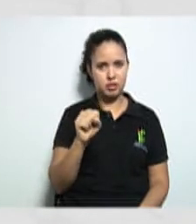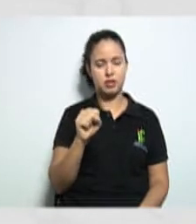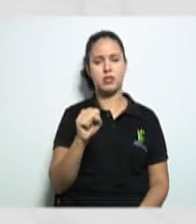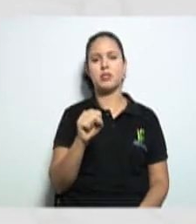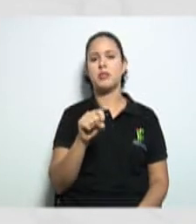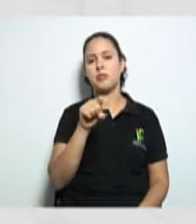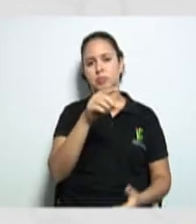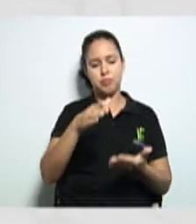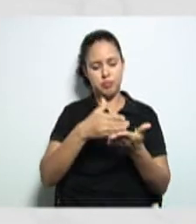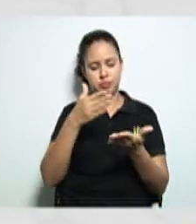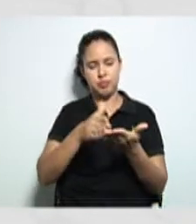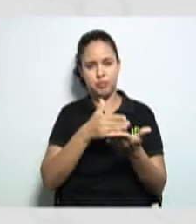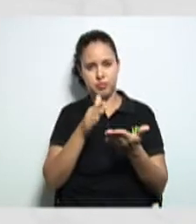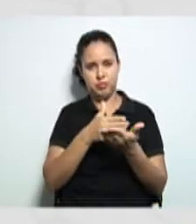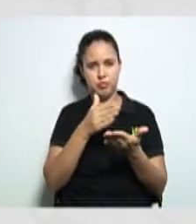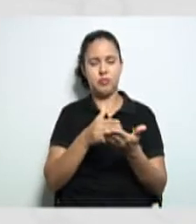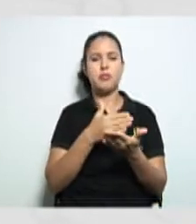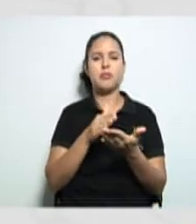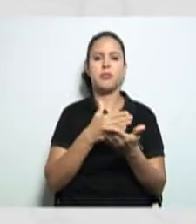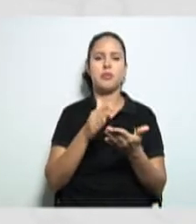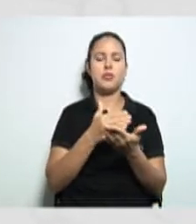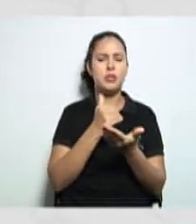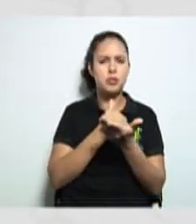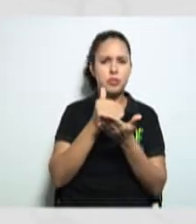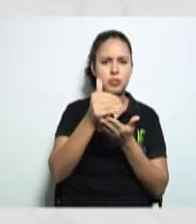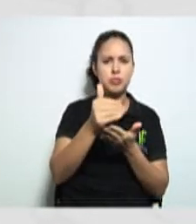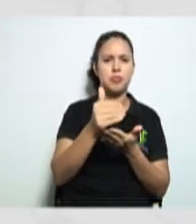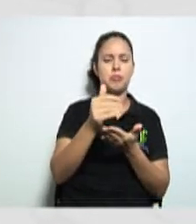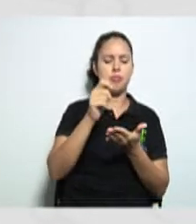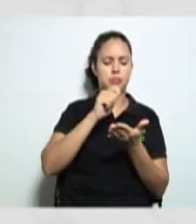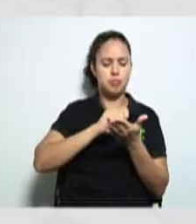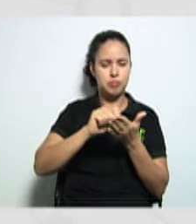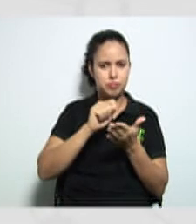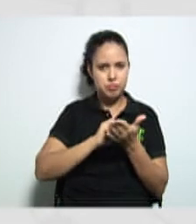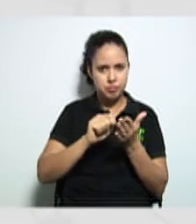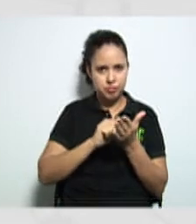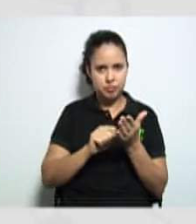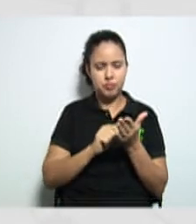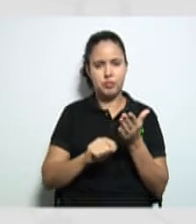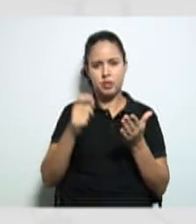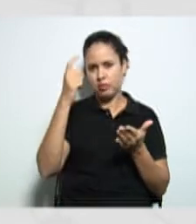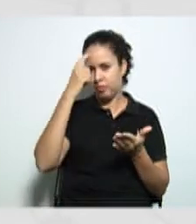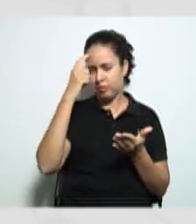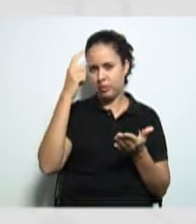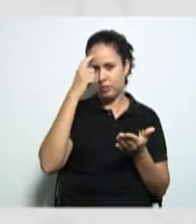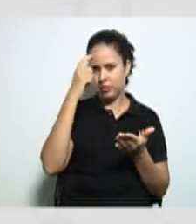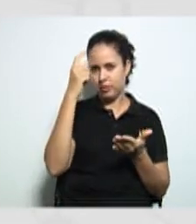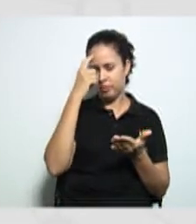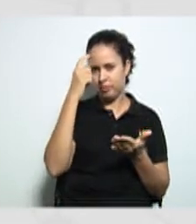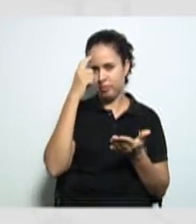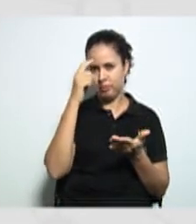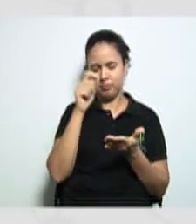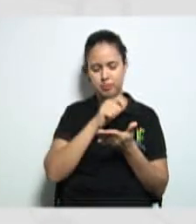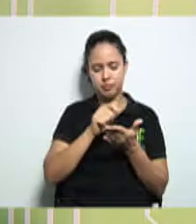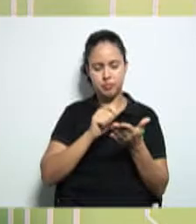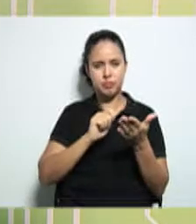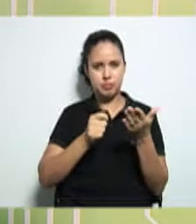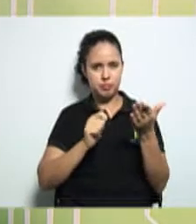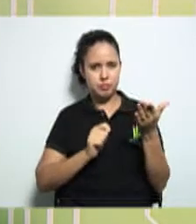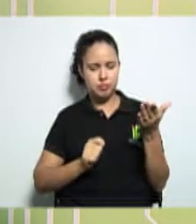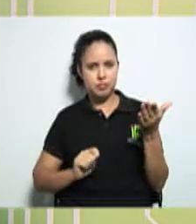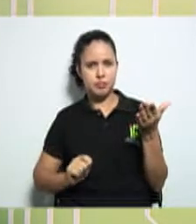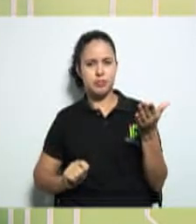o nosso material e já comecem a desenhar e escrever. Quando eu falo desenhar, é